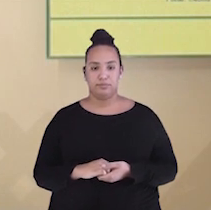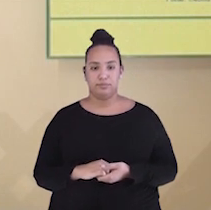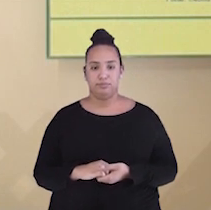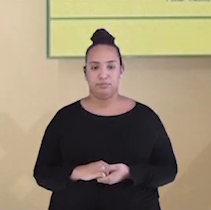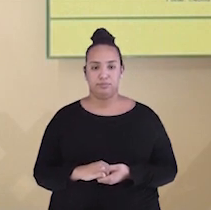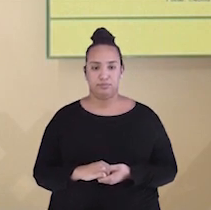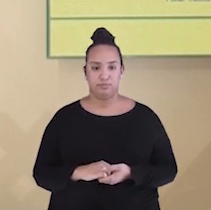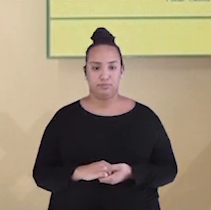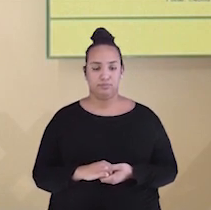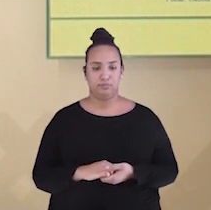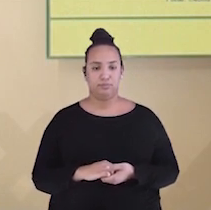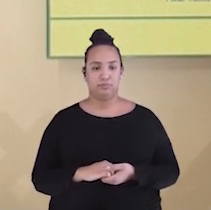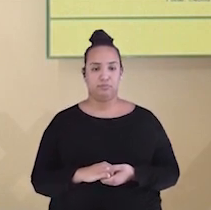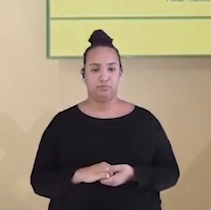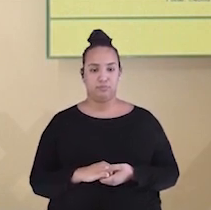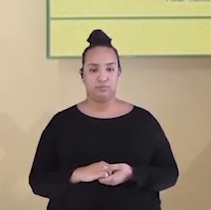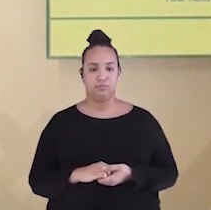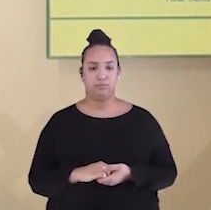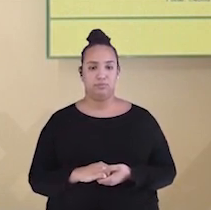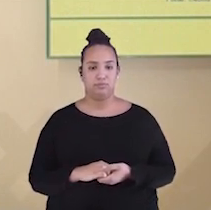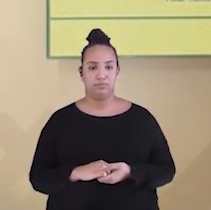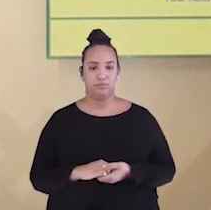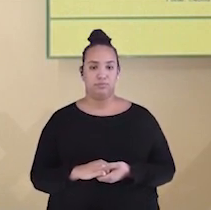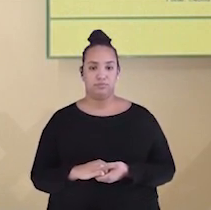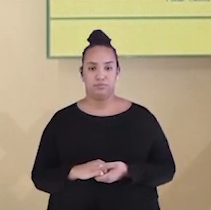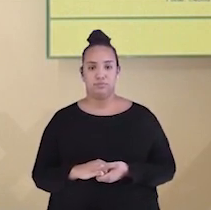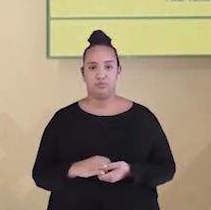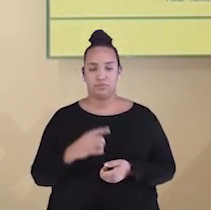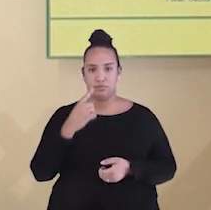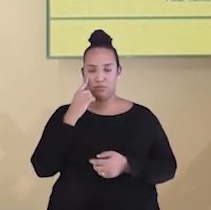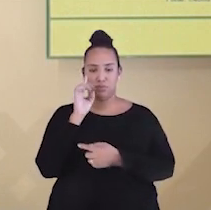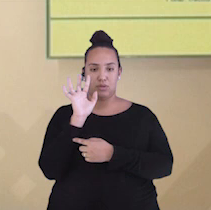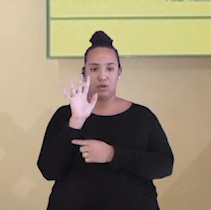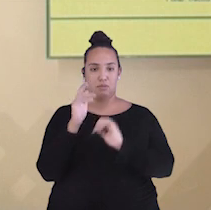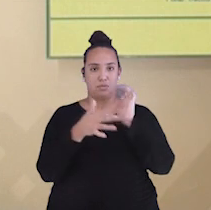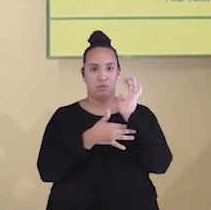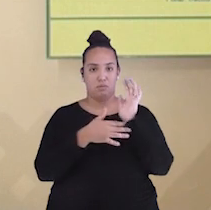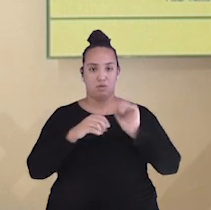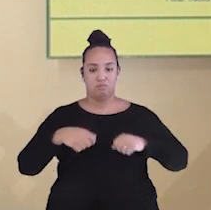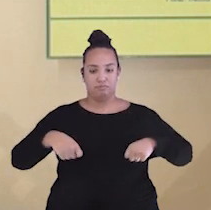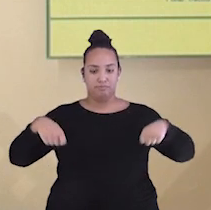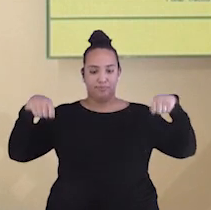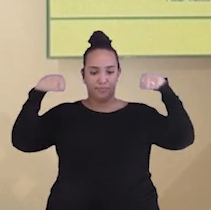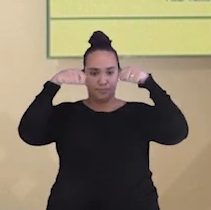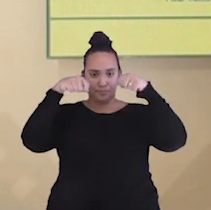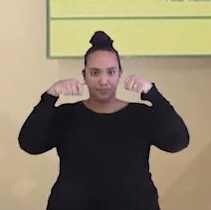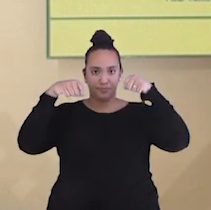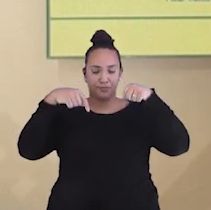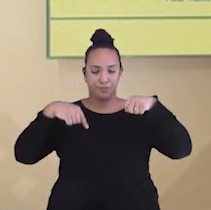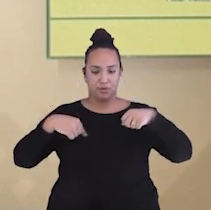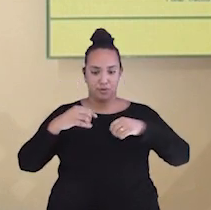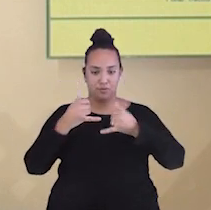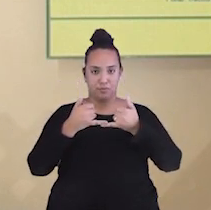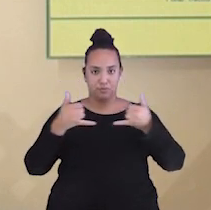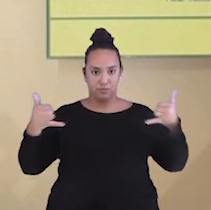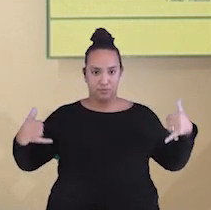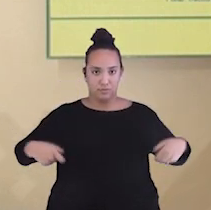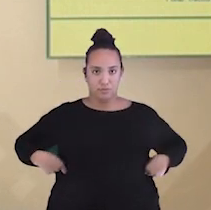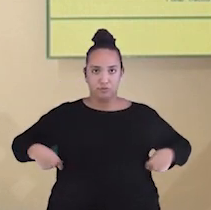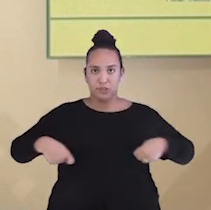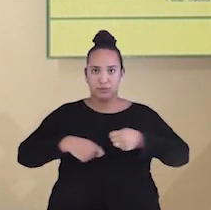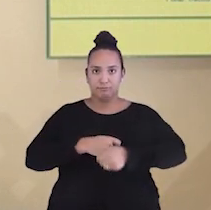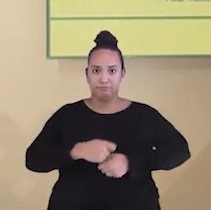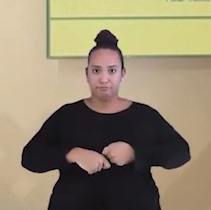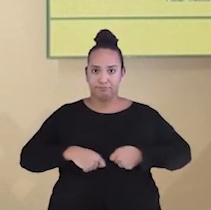a parte Puxa os bracinhos pra do cima. barbante. Segura a partezinha de baixo Isso. pra amarrar o barbante ou a tirinha na cintura